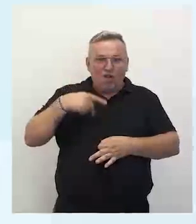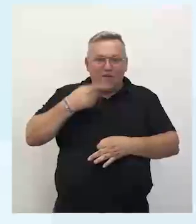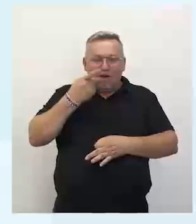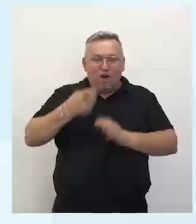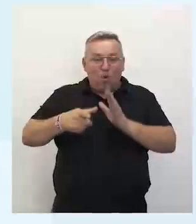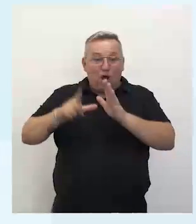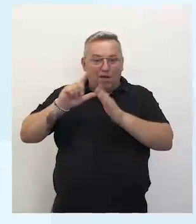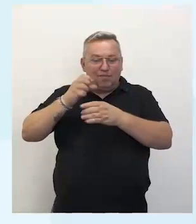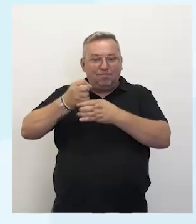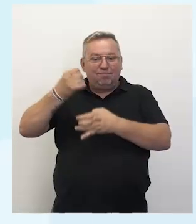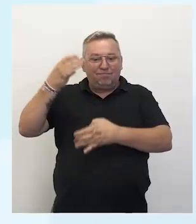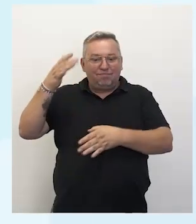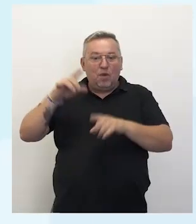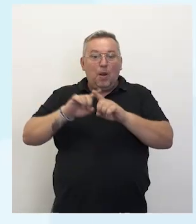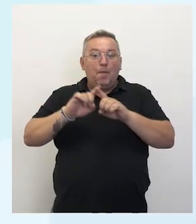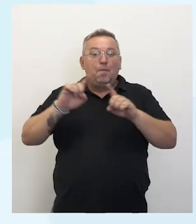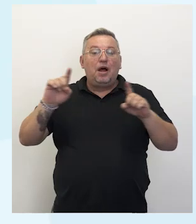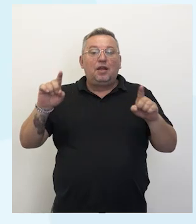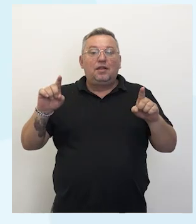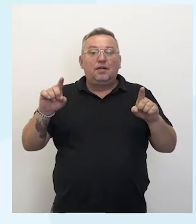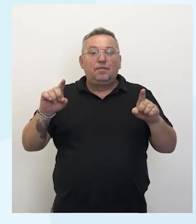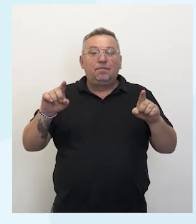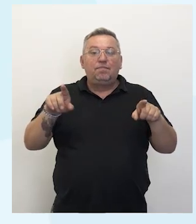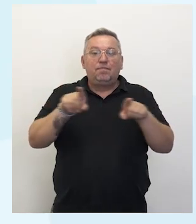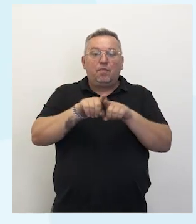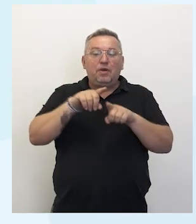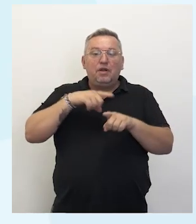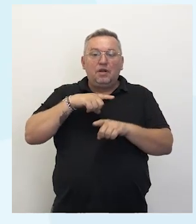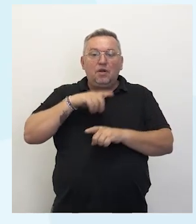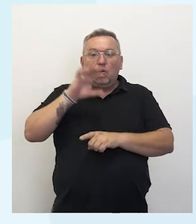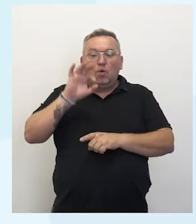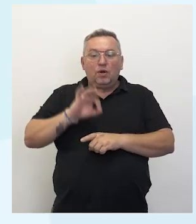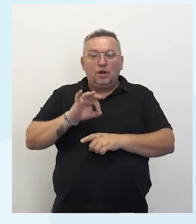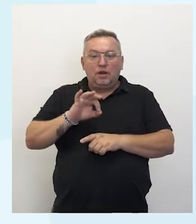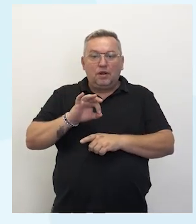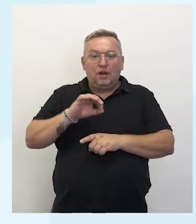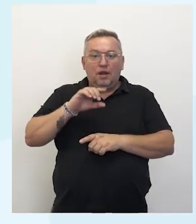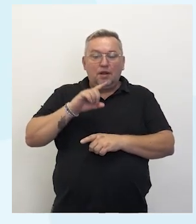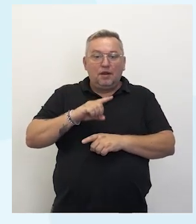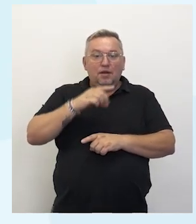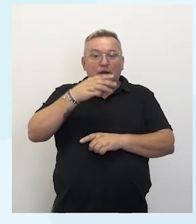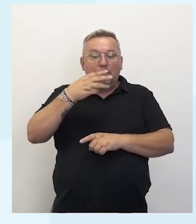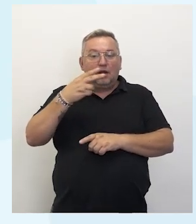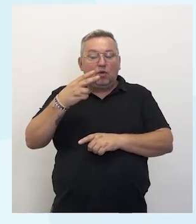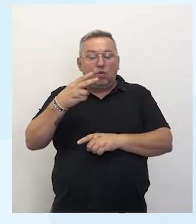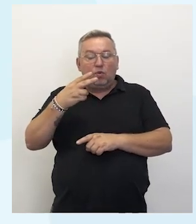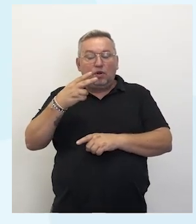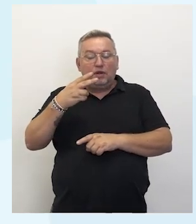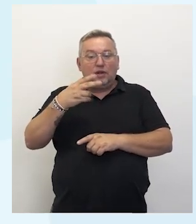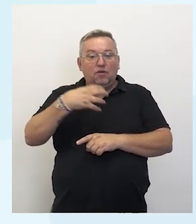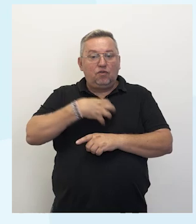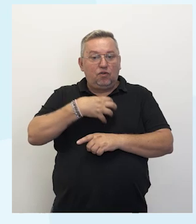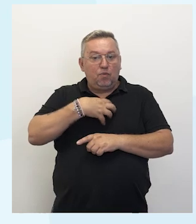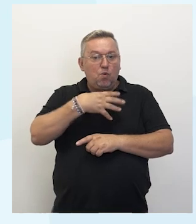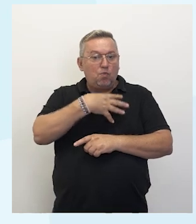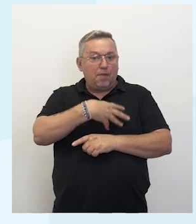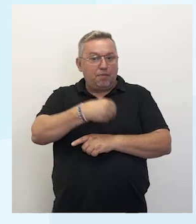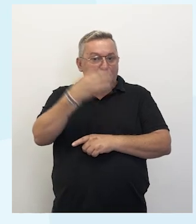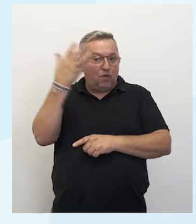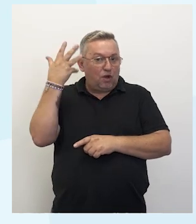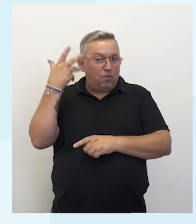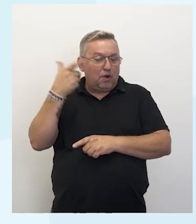no chat, mas a gente tem pelo menos 132 espécies de mamíferos, tá bom? Só pensando